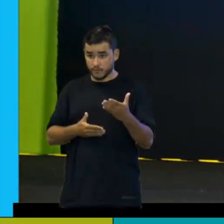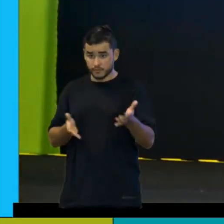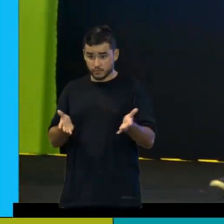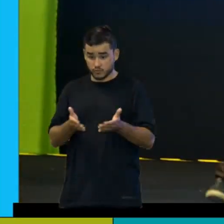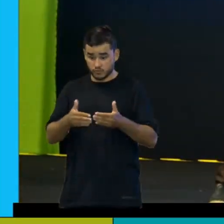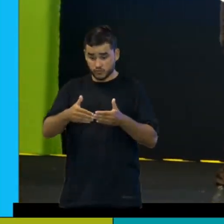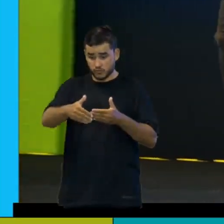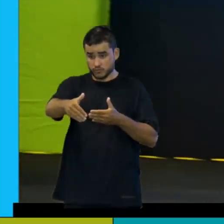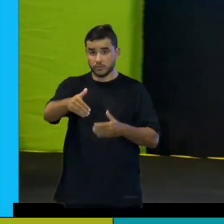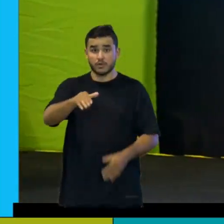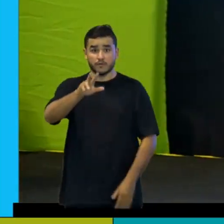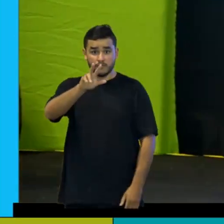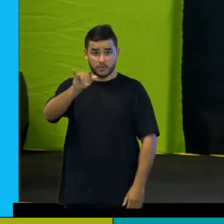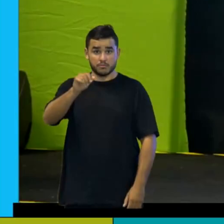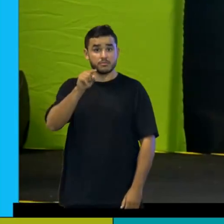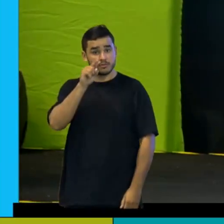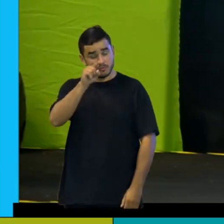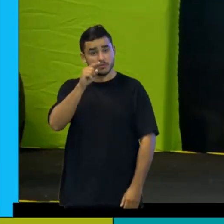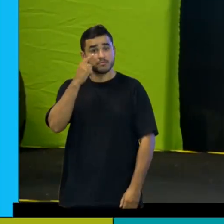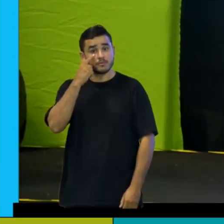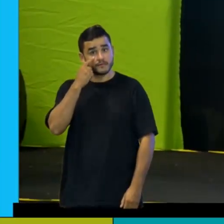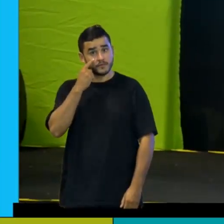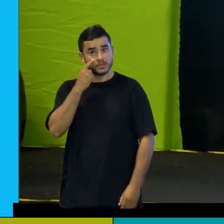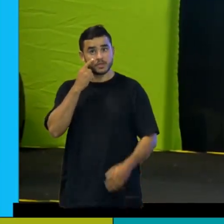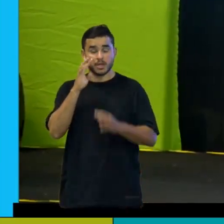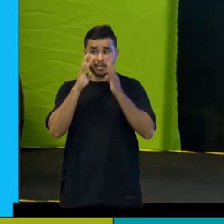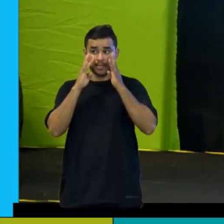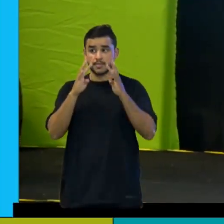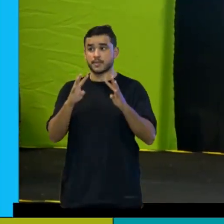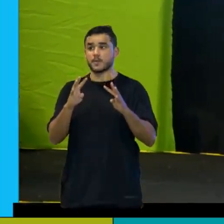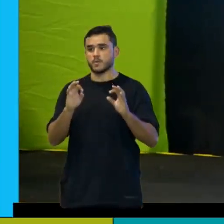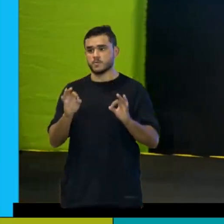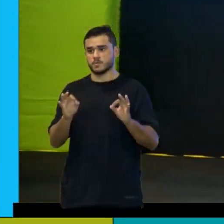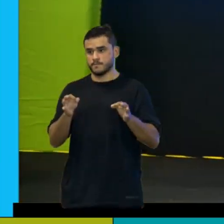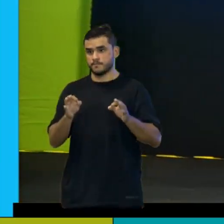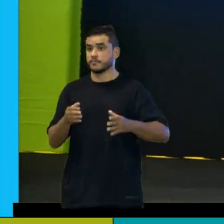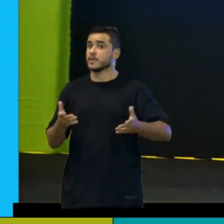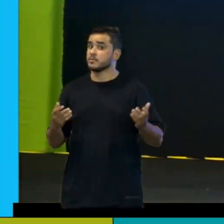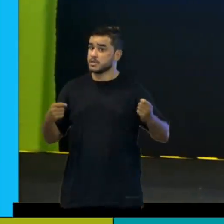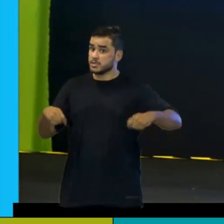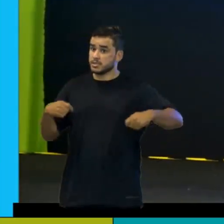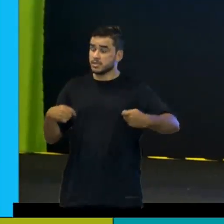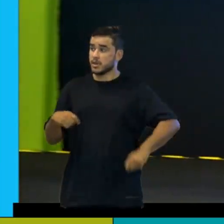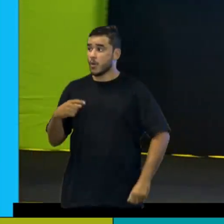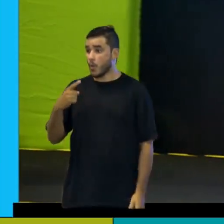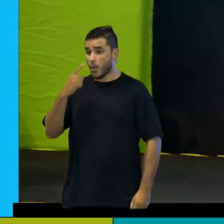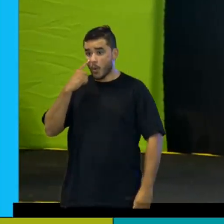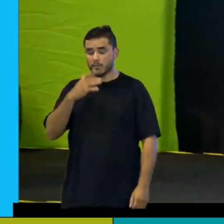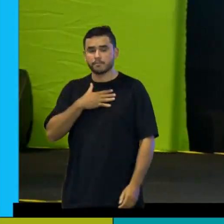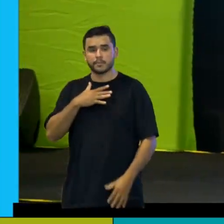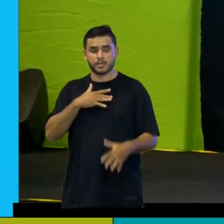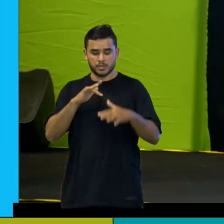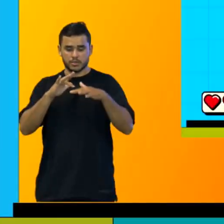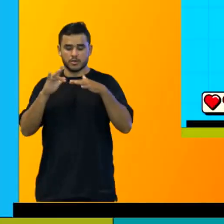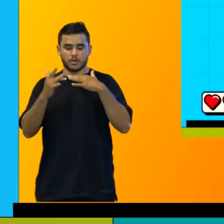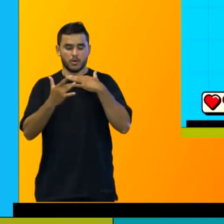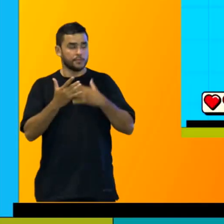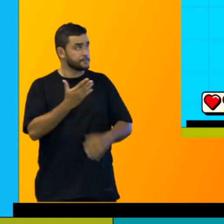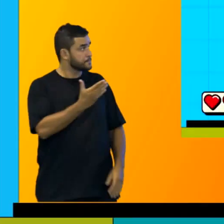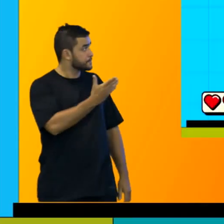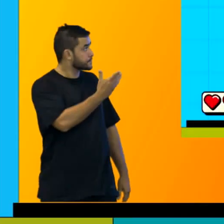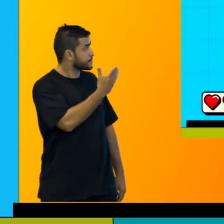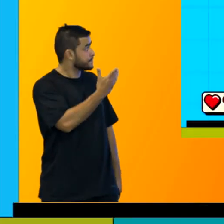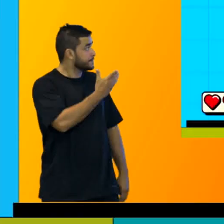vocês que estejam muito atentos. Nós estamos tendo esse nosso aulão agora, que é a minha rede social, Prof. Fábio